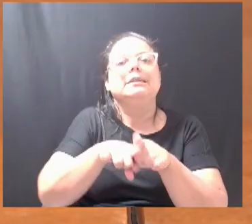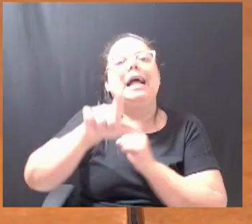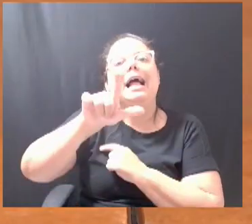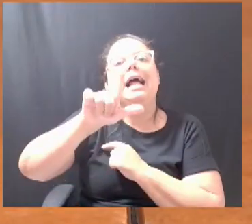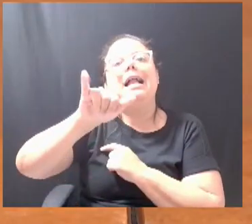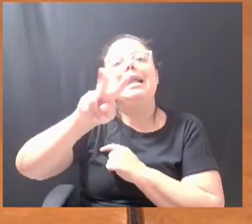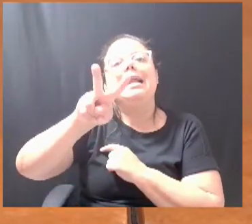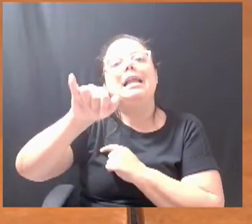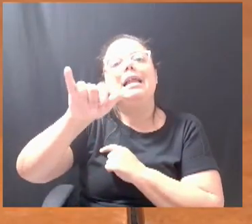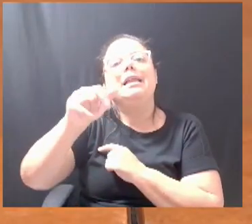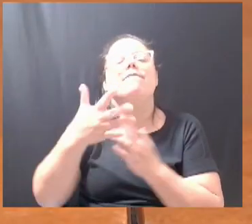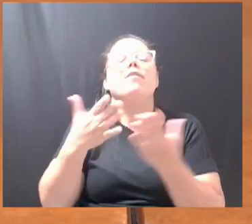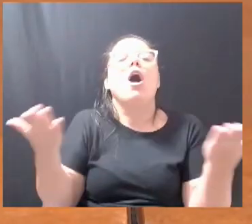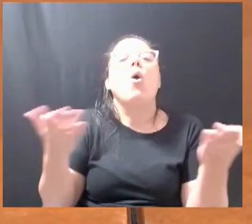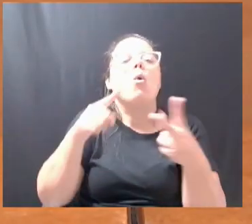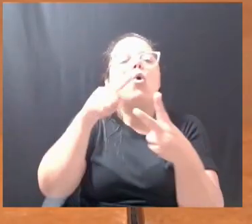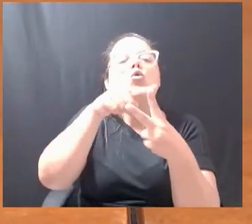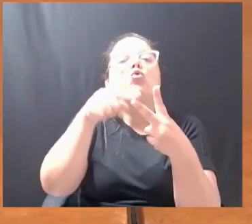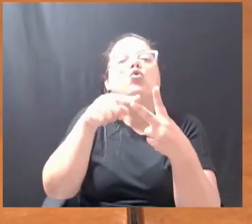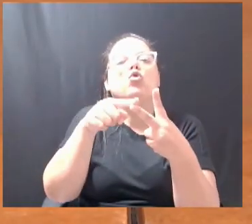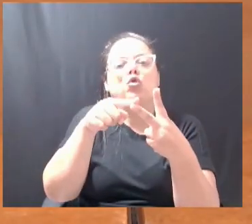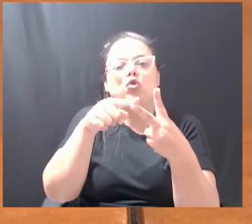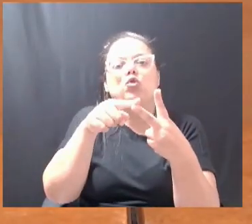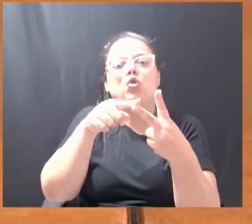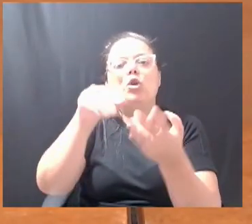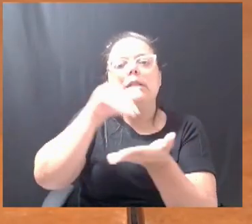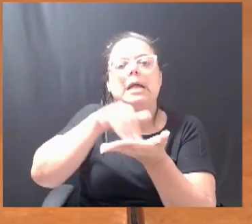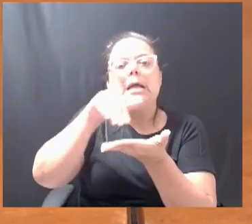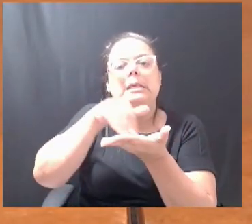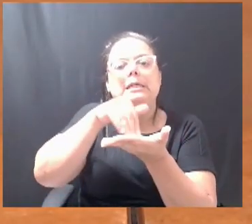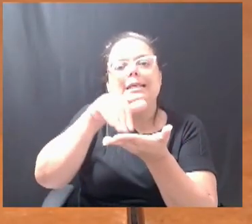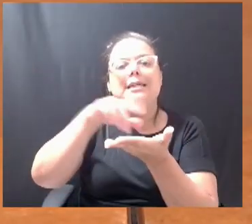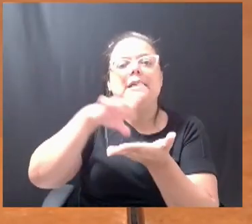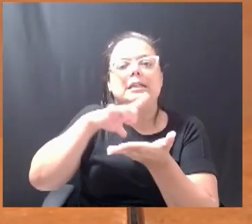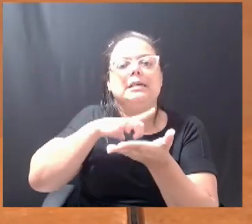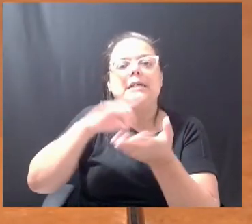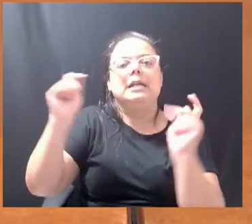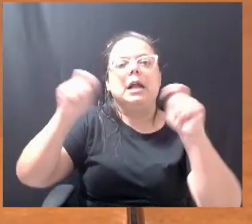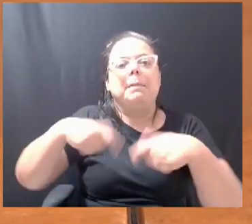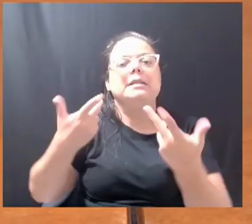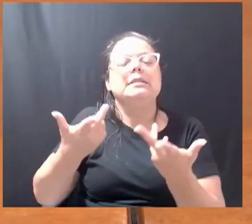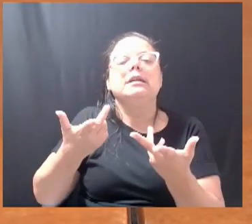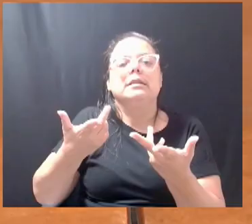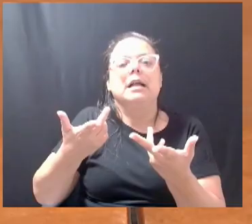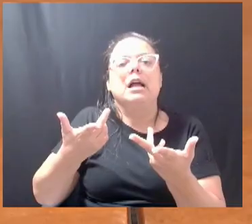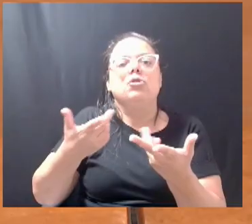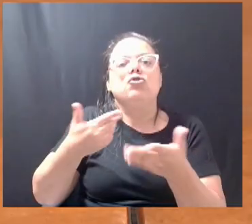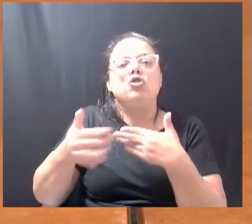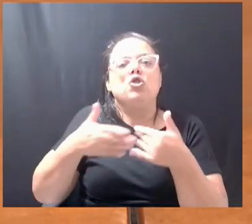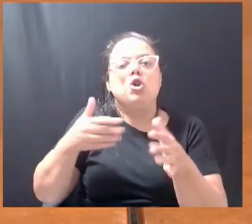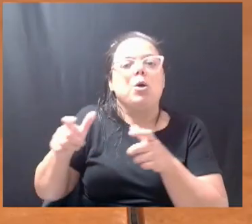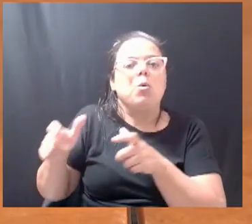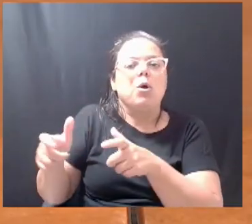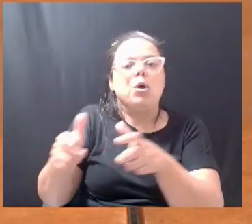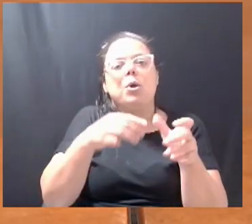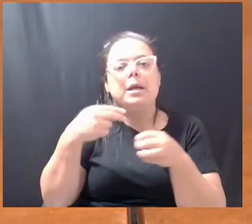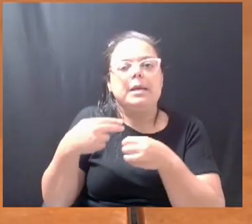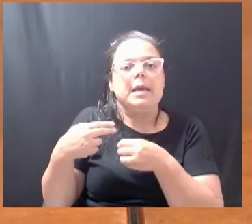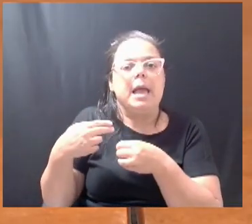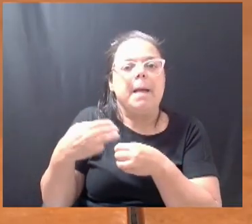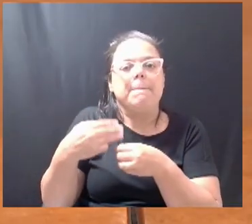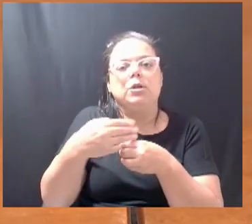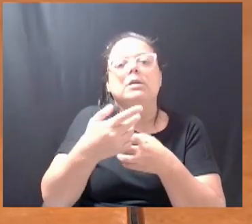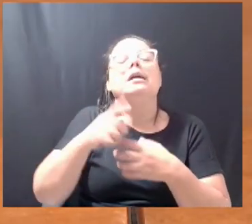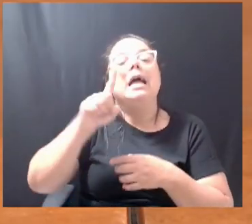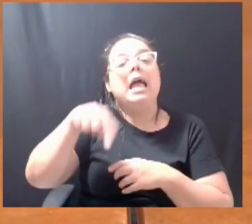equipamentos públicos das 2 secretarias que têm mais capilaridade em qualquer município? Escola municipal e